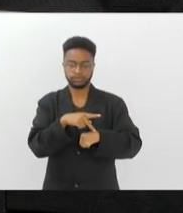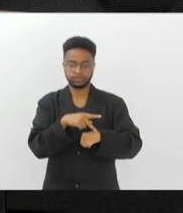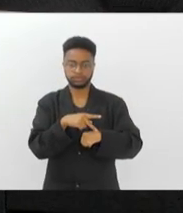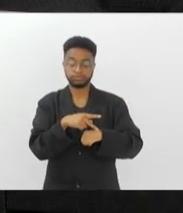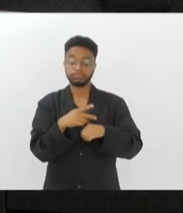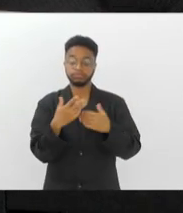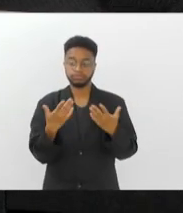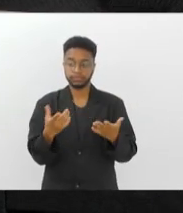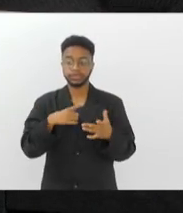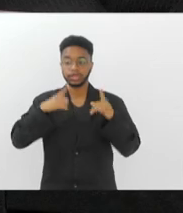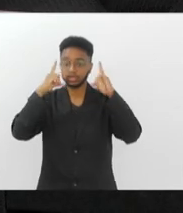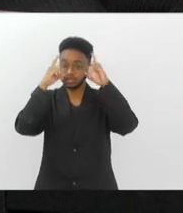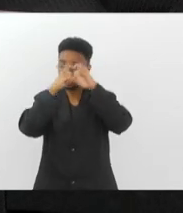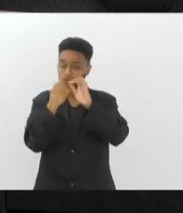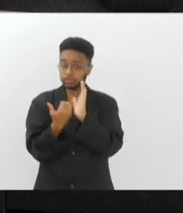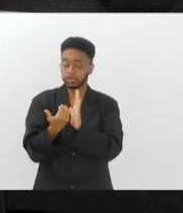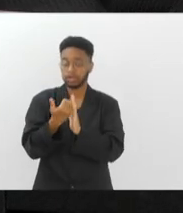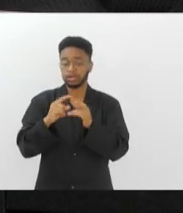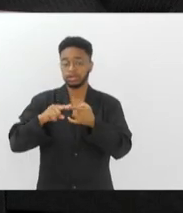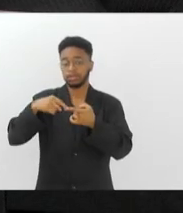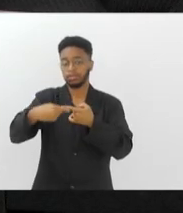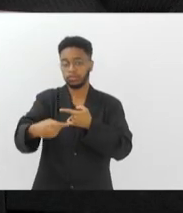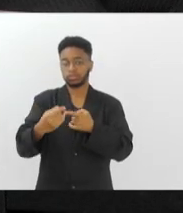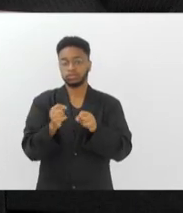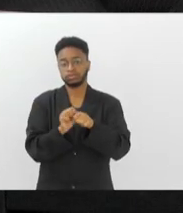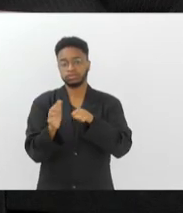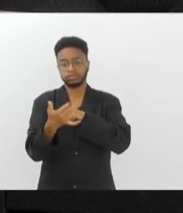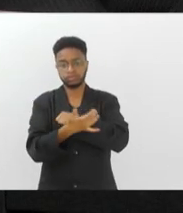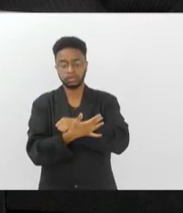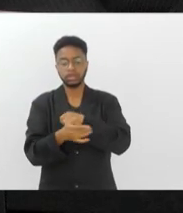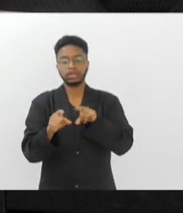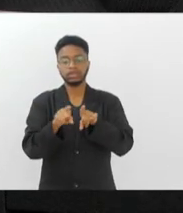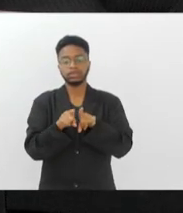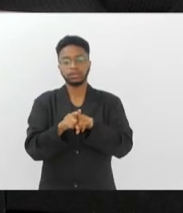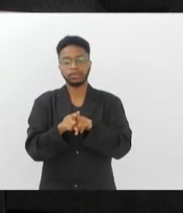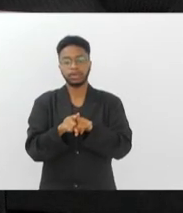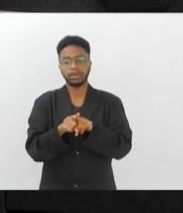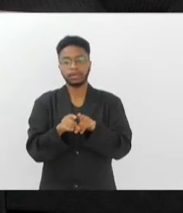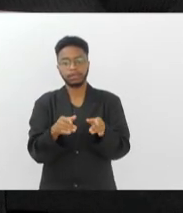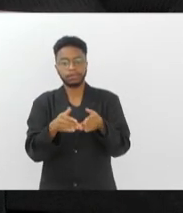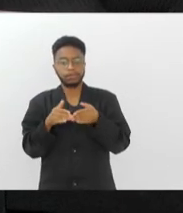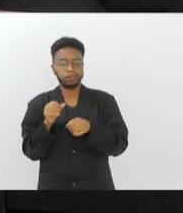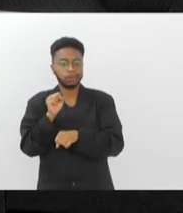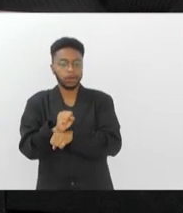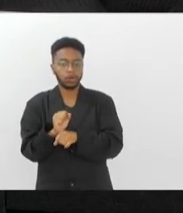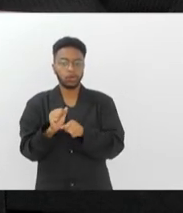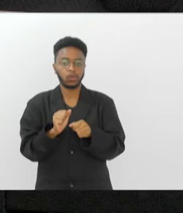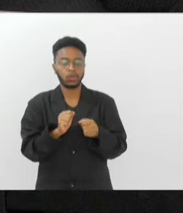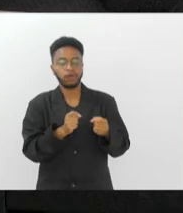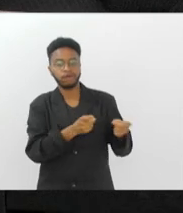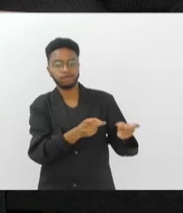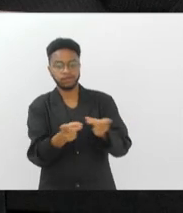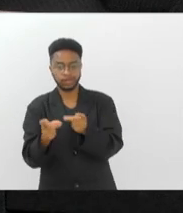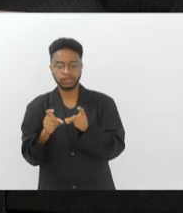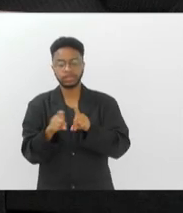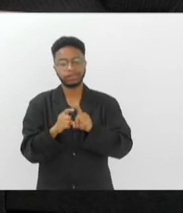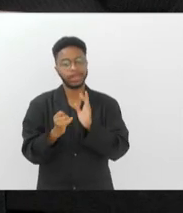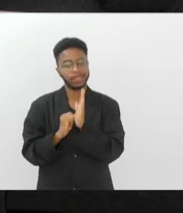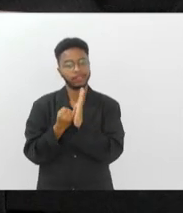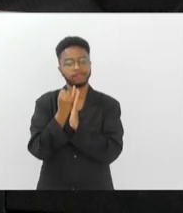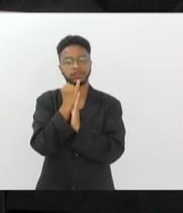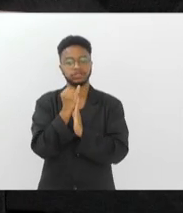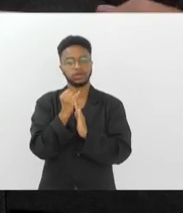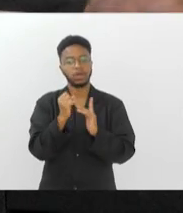nomeadamente as dificuldades pós-pandemia, com retração das atividades económicas, inflação e conflitos